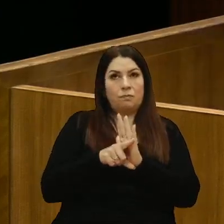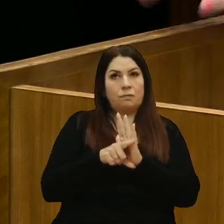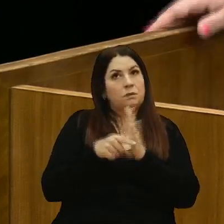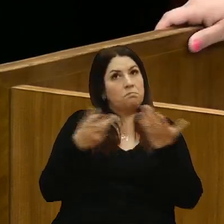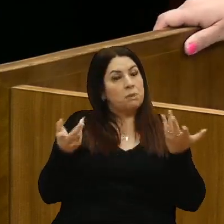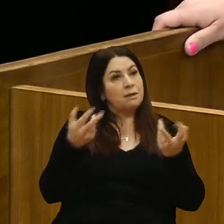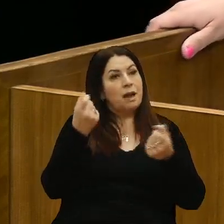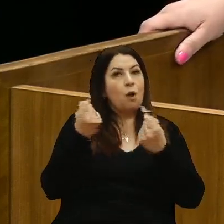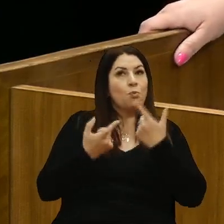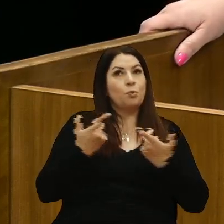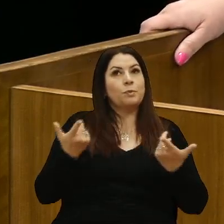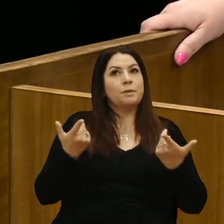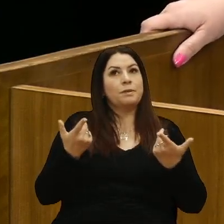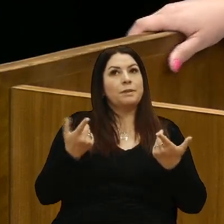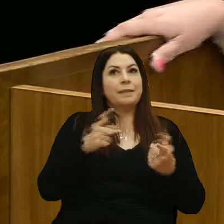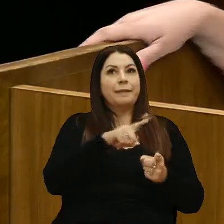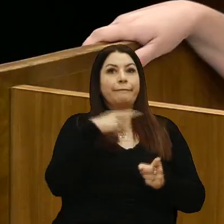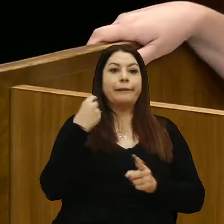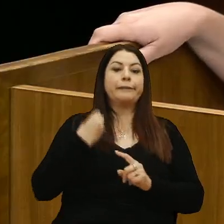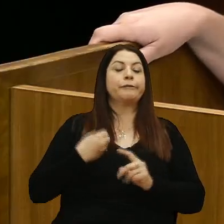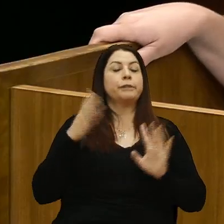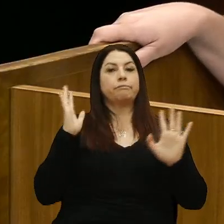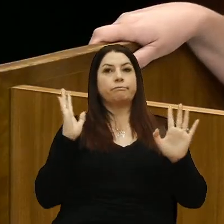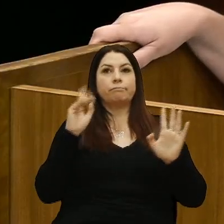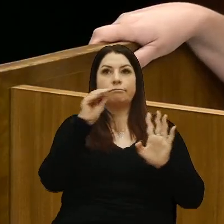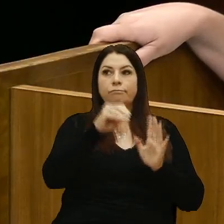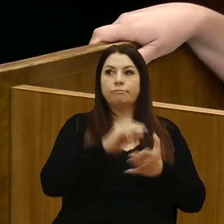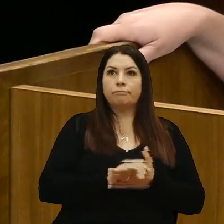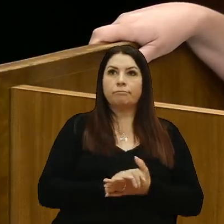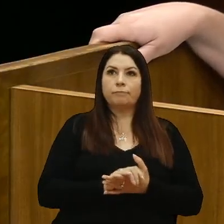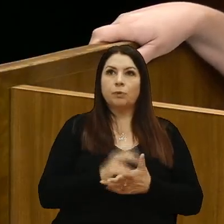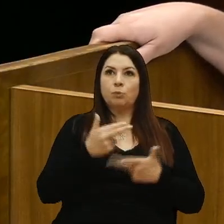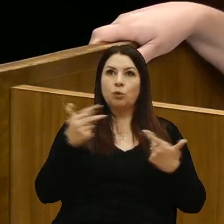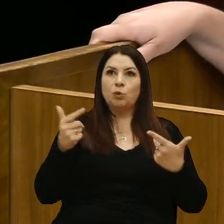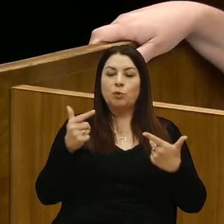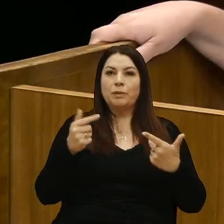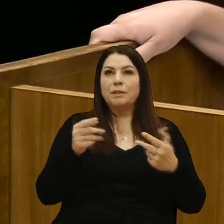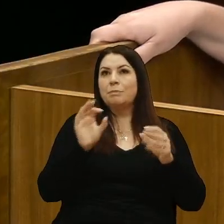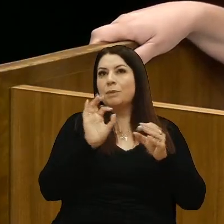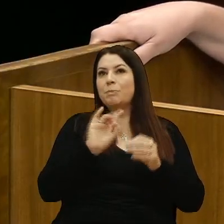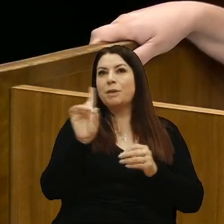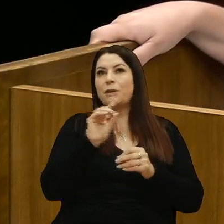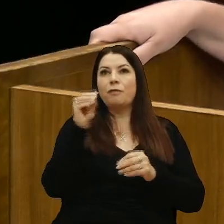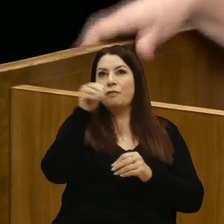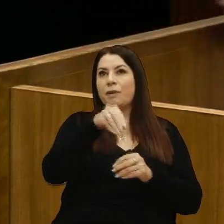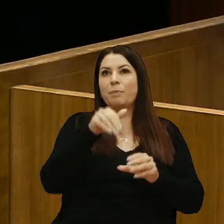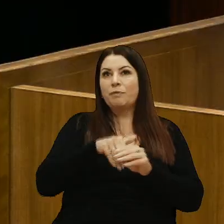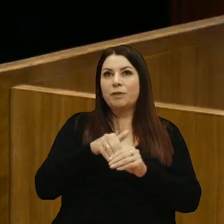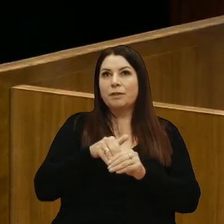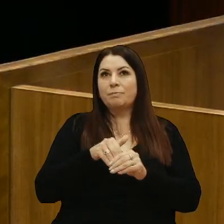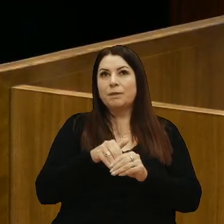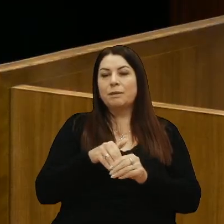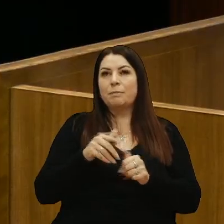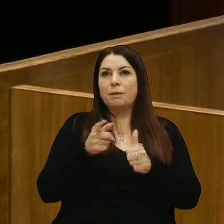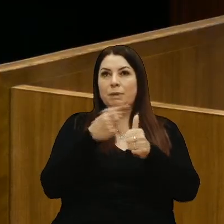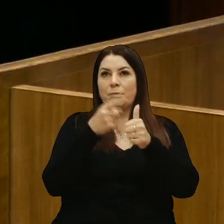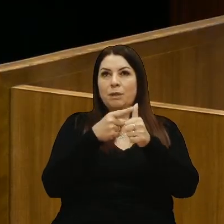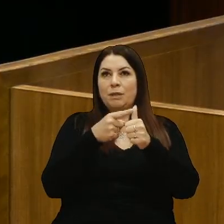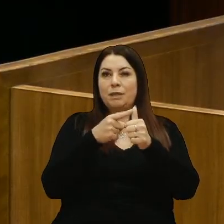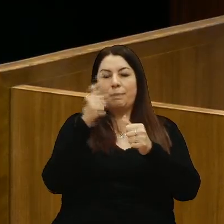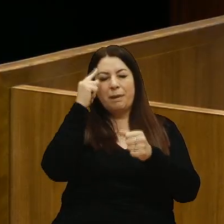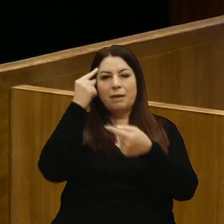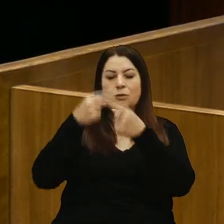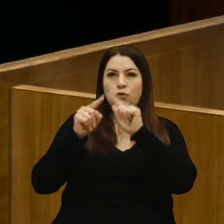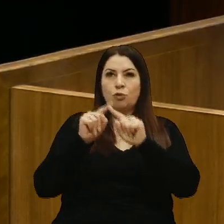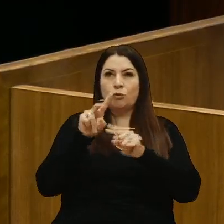tem alguns atrás da vida aí que colocam coisas para simplesmente ele não vir à votação. Primeiro articulam um pedido